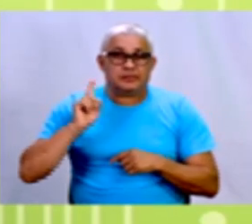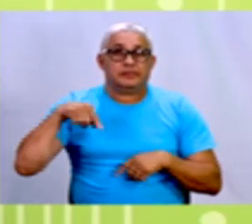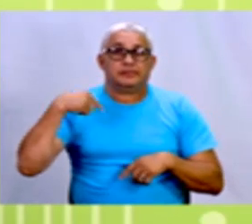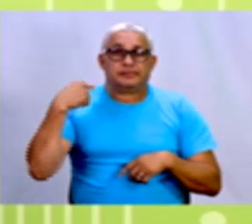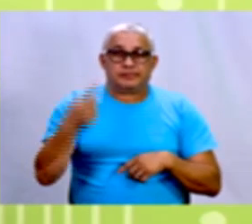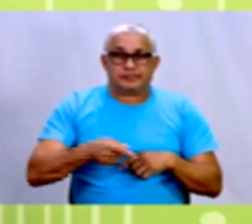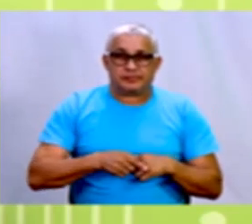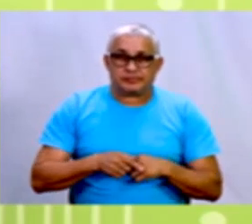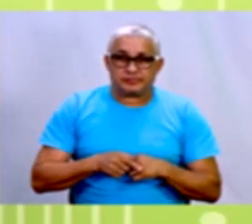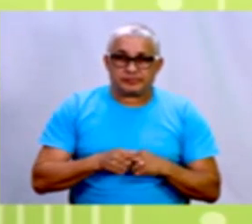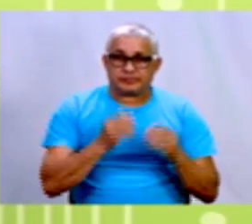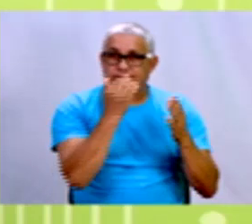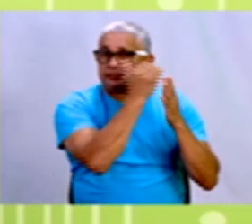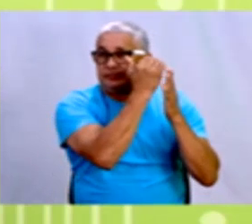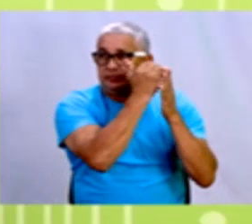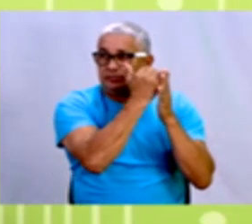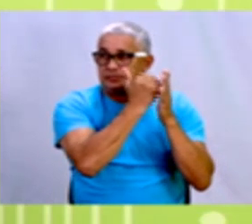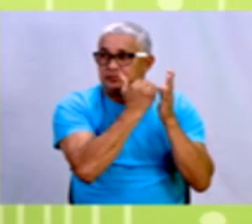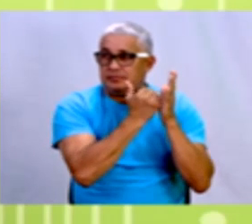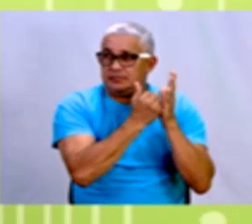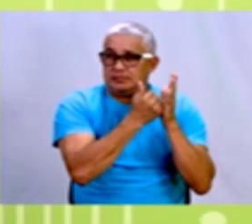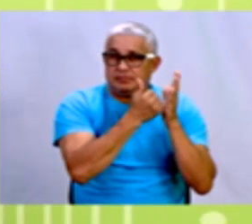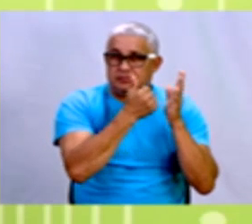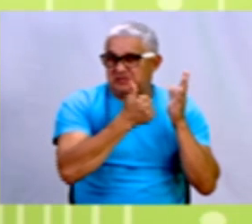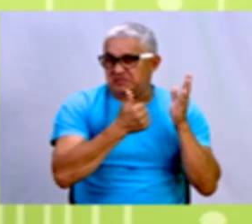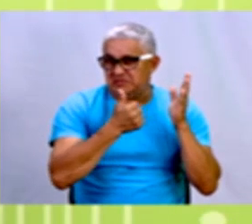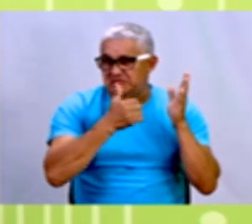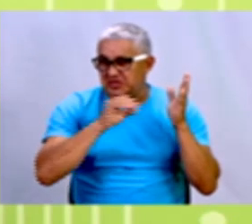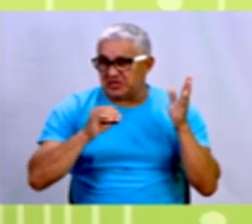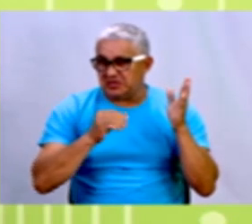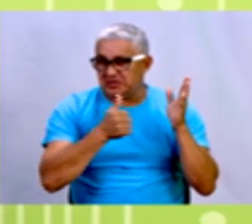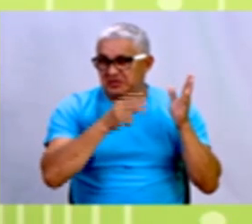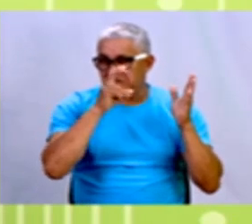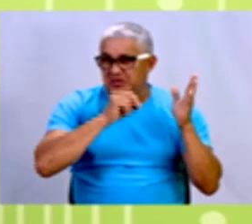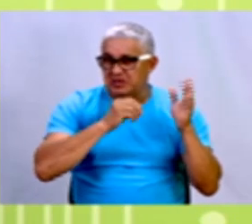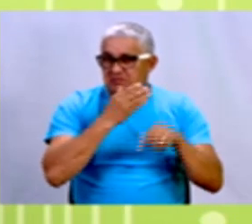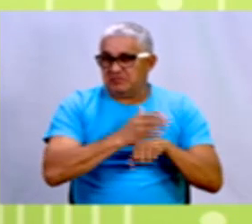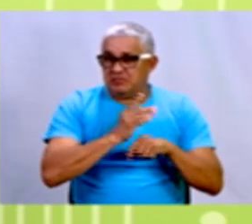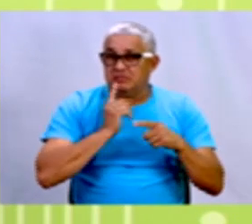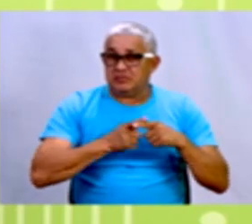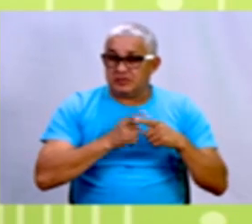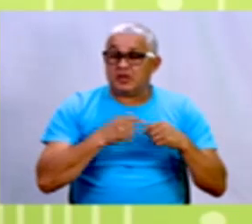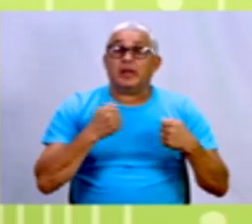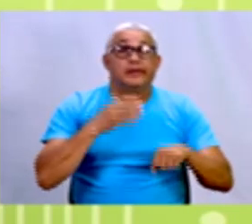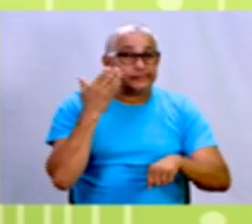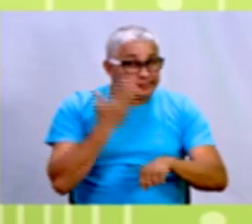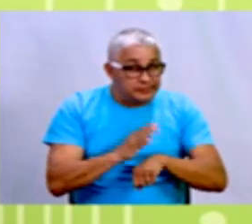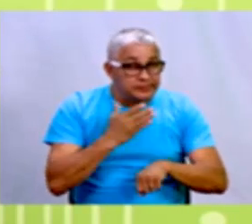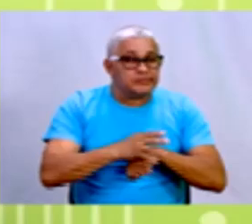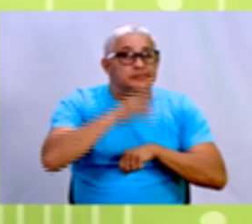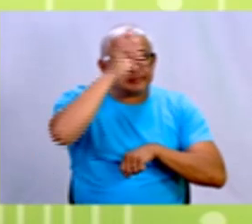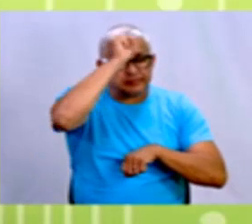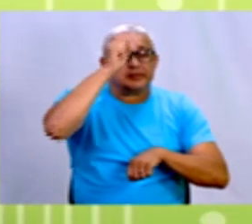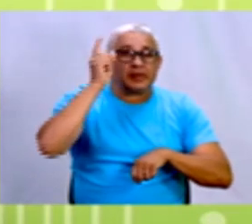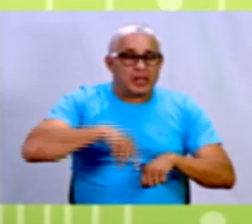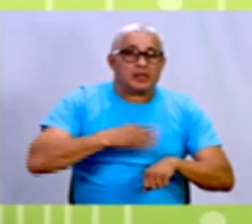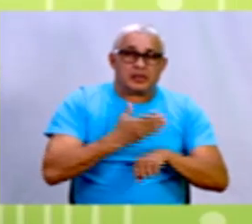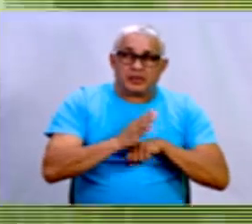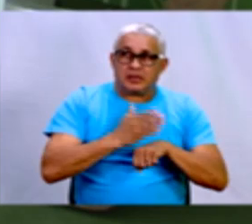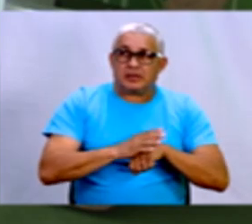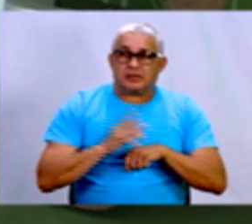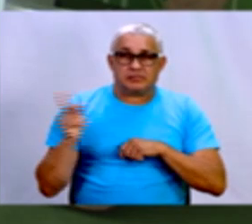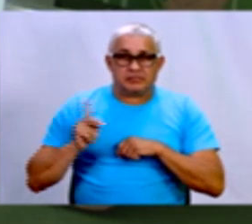vinha uma listinha aí de 100, 150 exercícios. Por quê? Porque é treinando que a gente aprende. Então, a